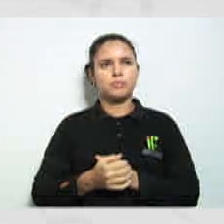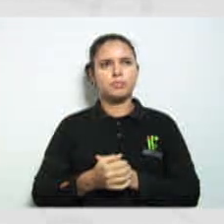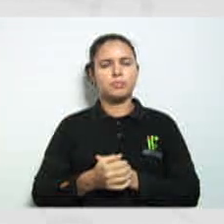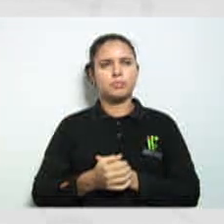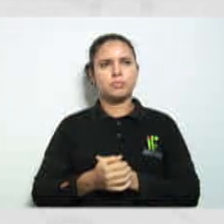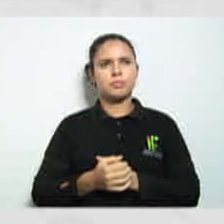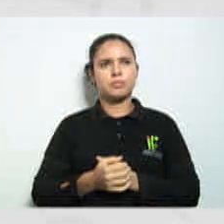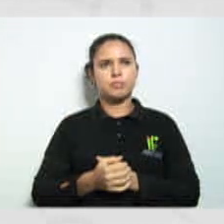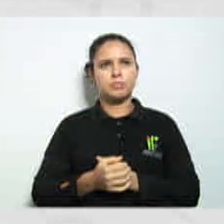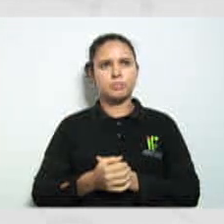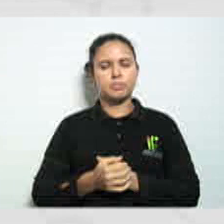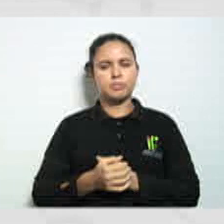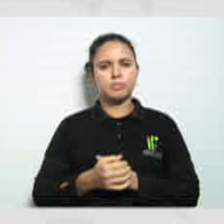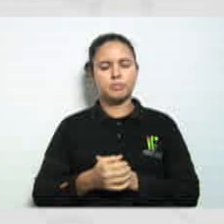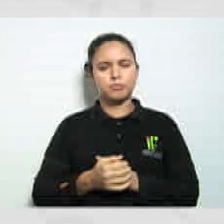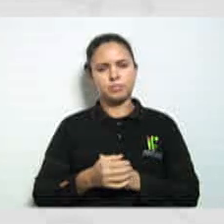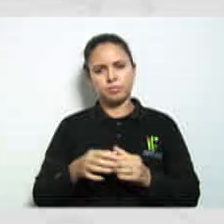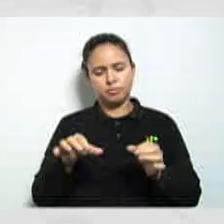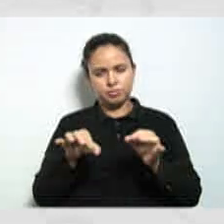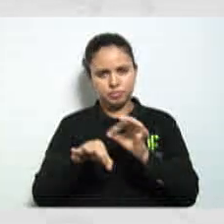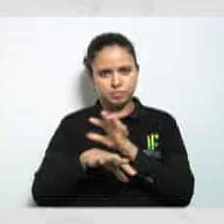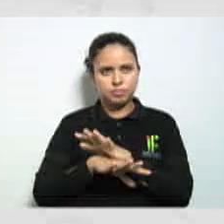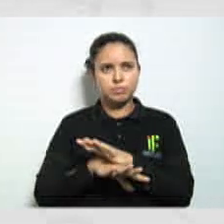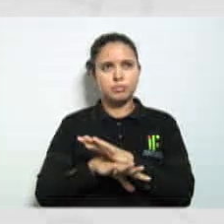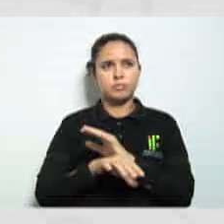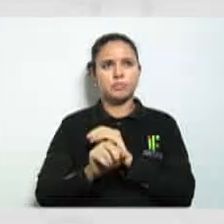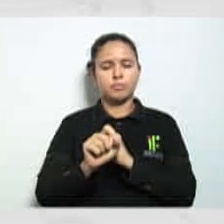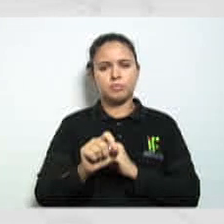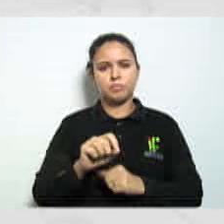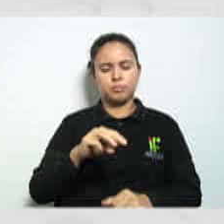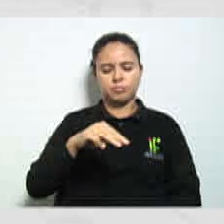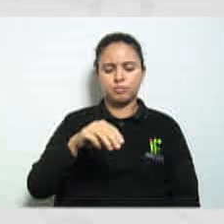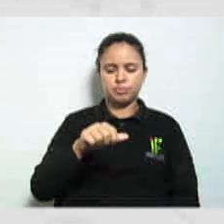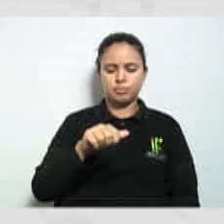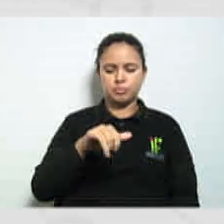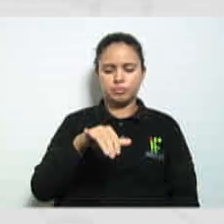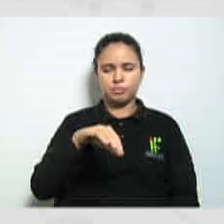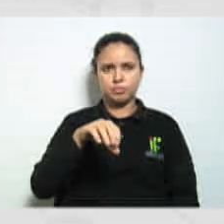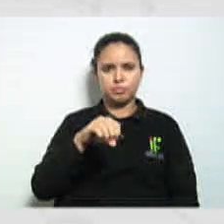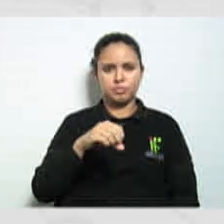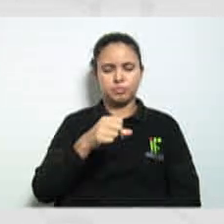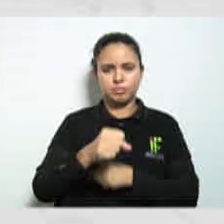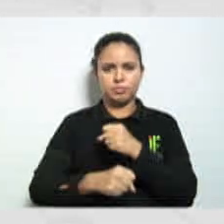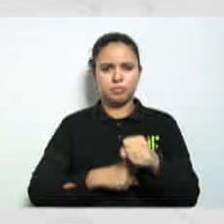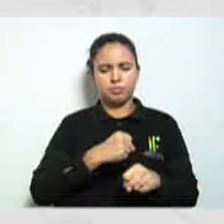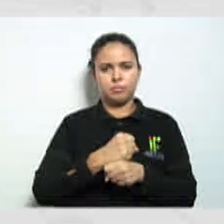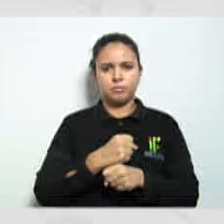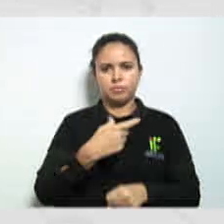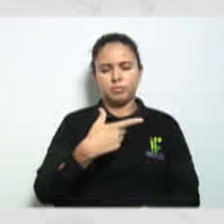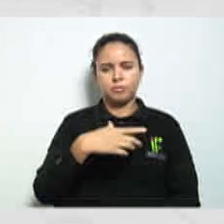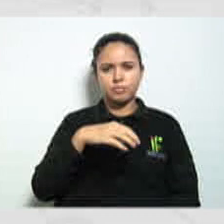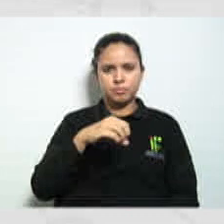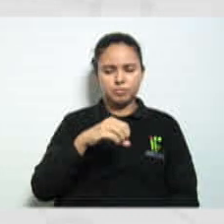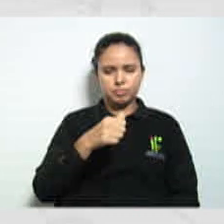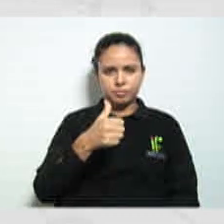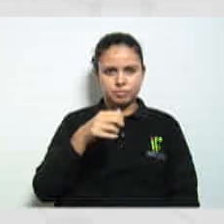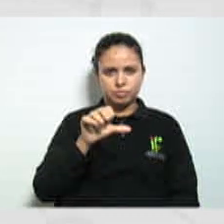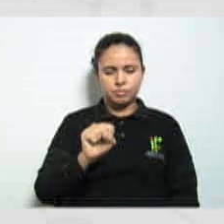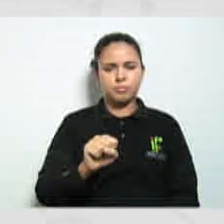de 2018, nós estamos em 2018, era para ser passivo